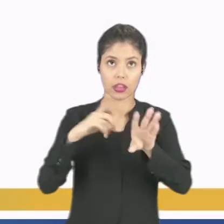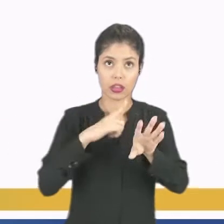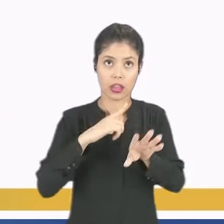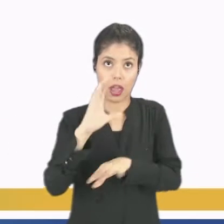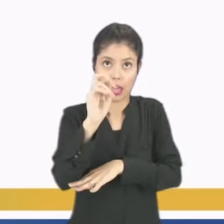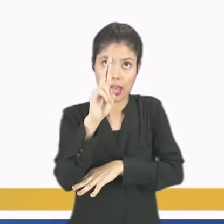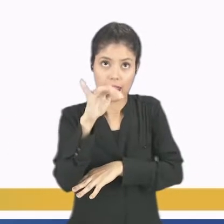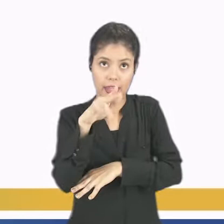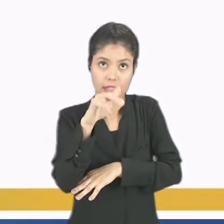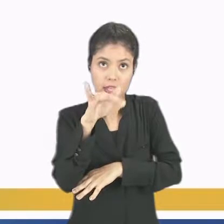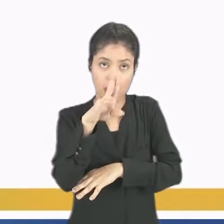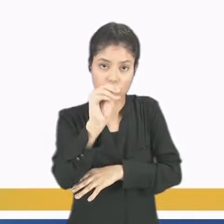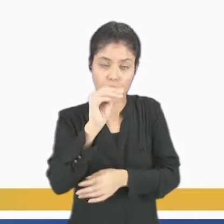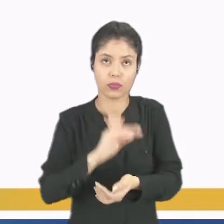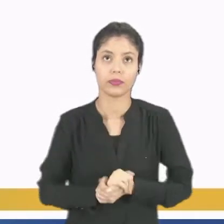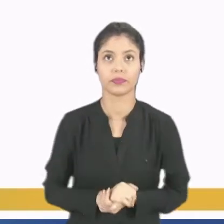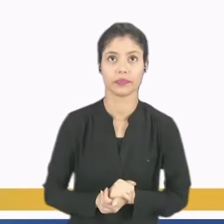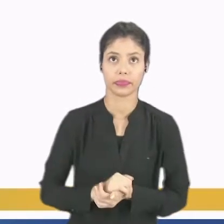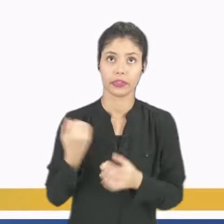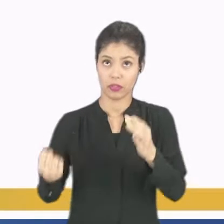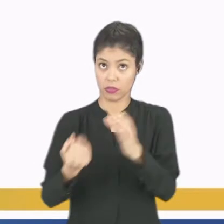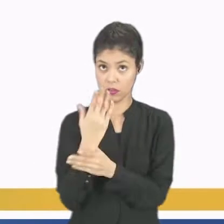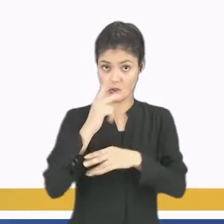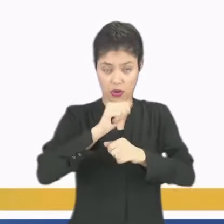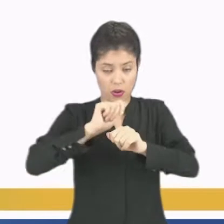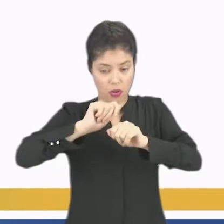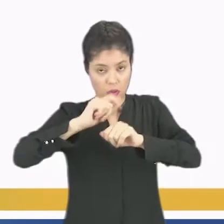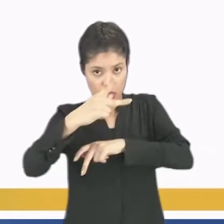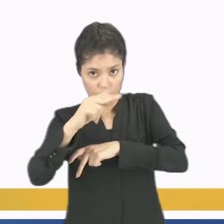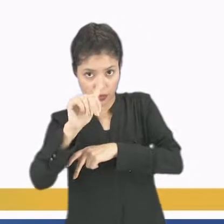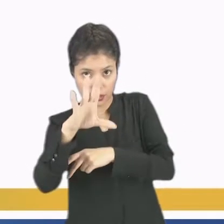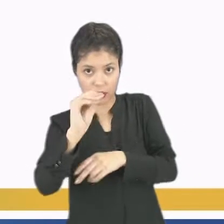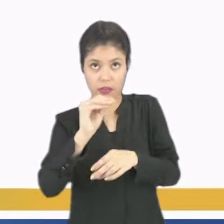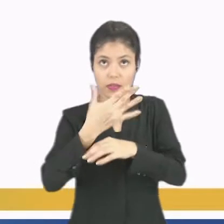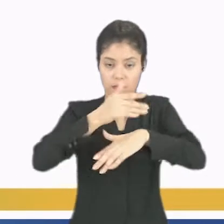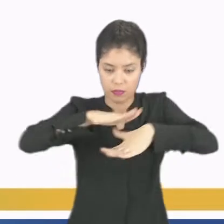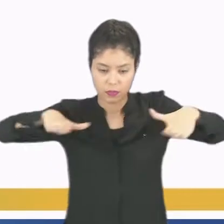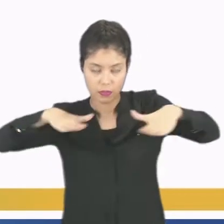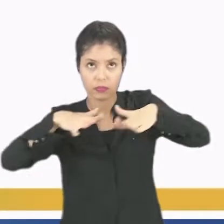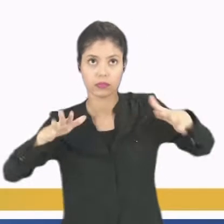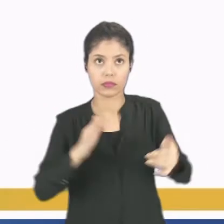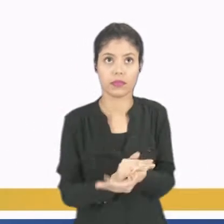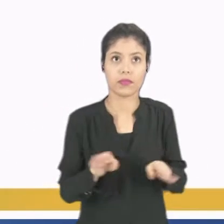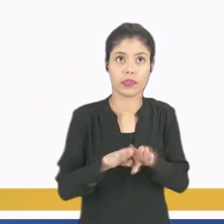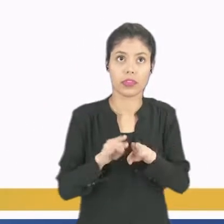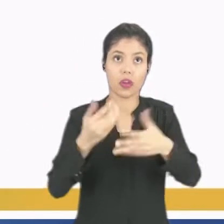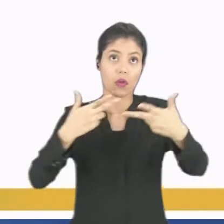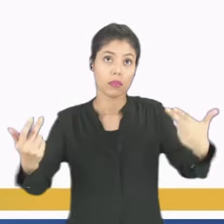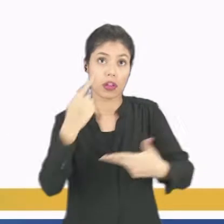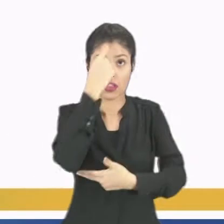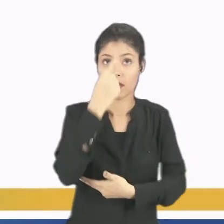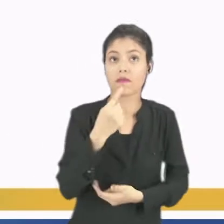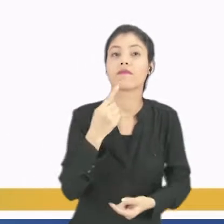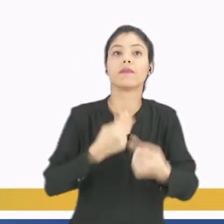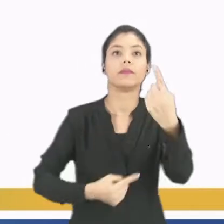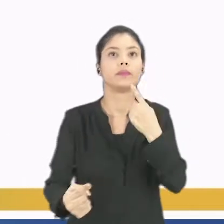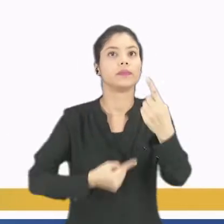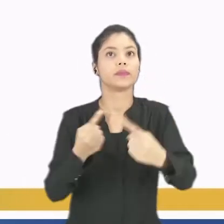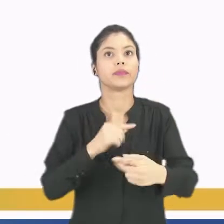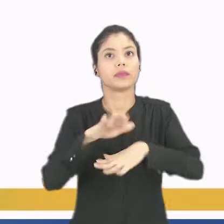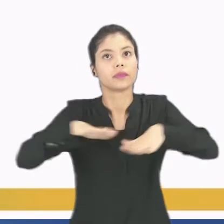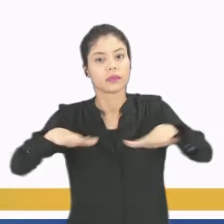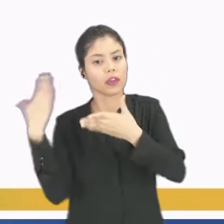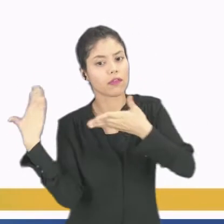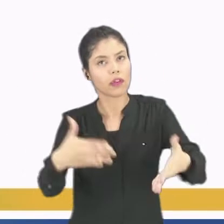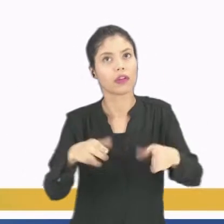coordenadas cartesianas, com a criação do plano cartesiano, correto? Os objetos, figuras e relações da geometria plana